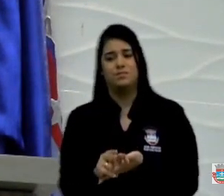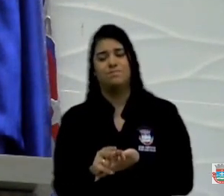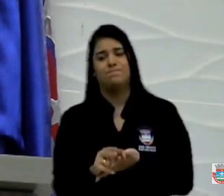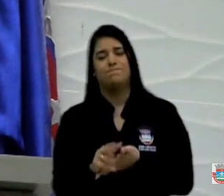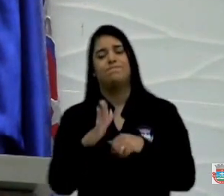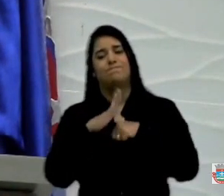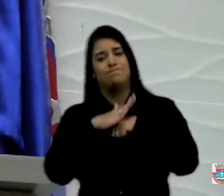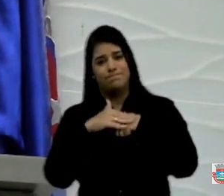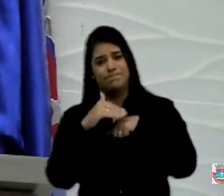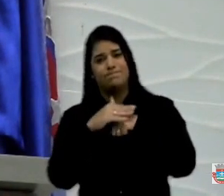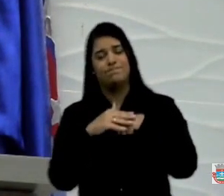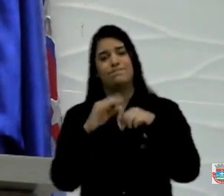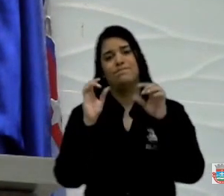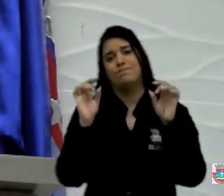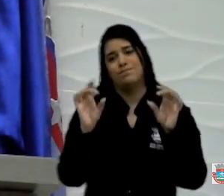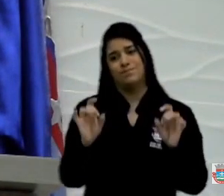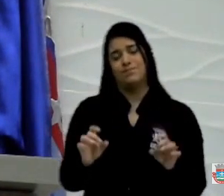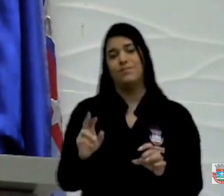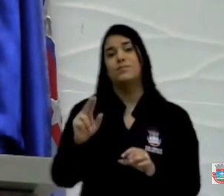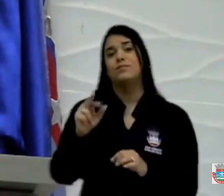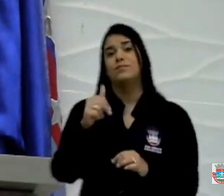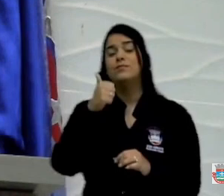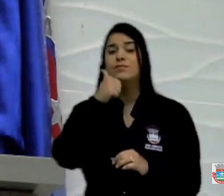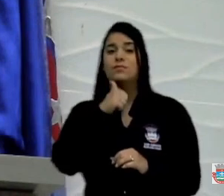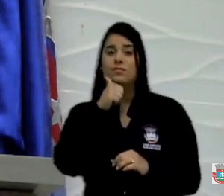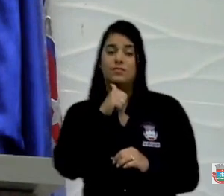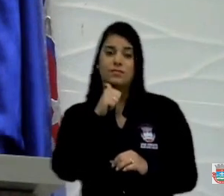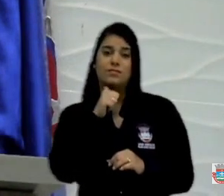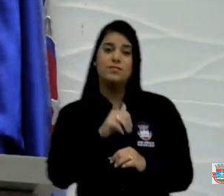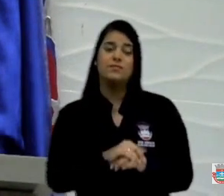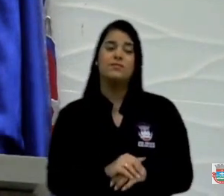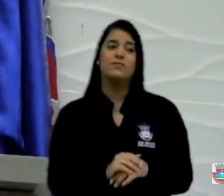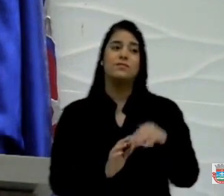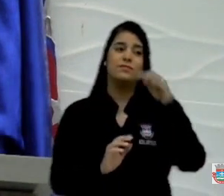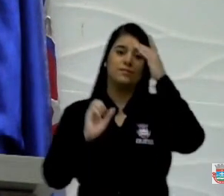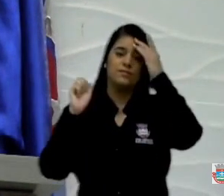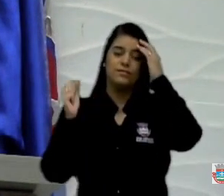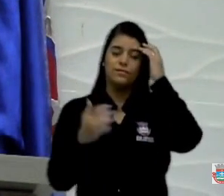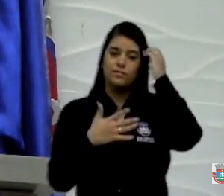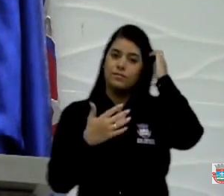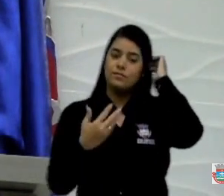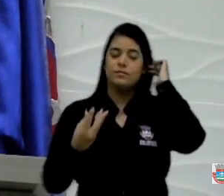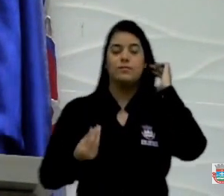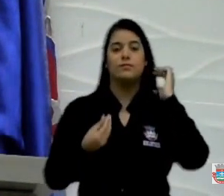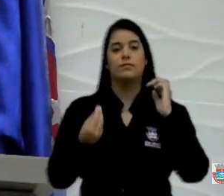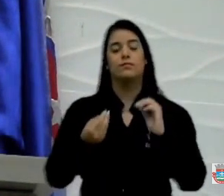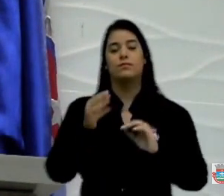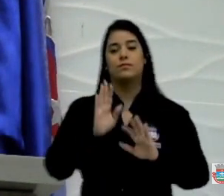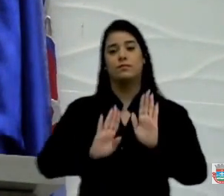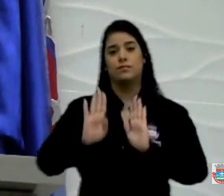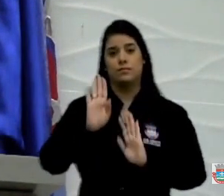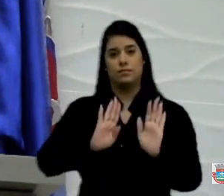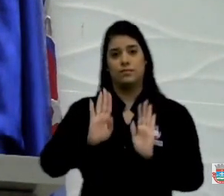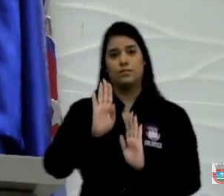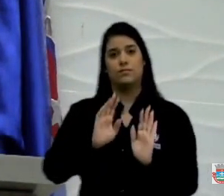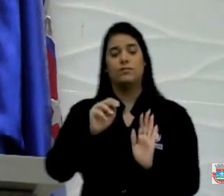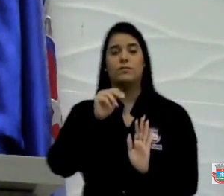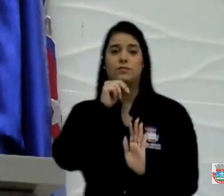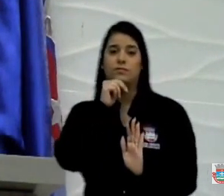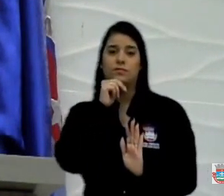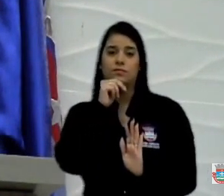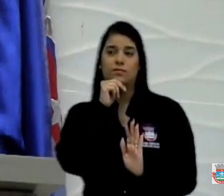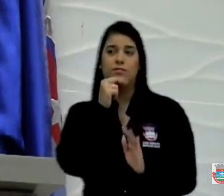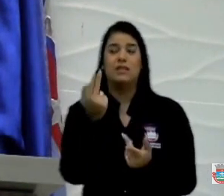muito especial, além de ser irmã, também, dados momentos de sua vida, cuidou ali do amigo Nilton como se fosse uma mãe.